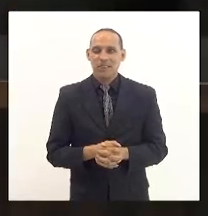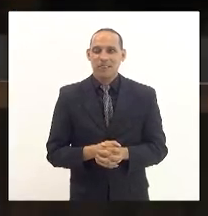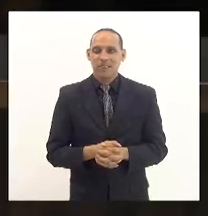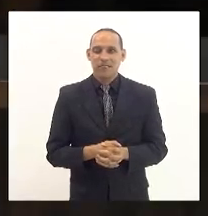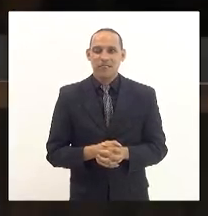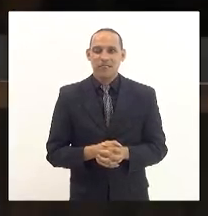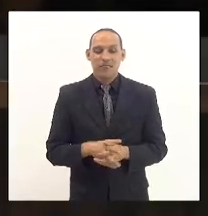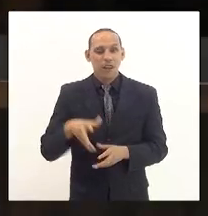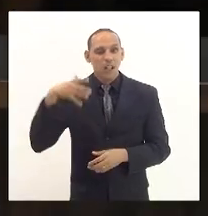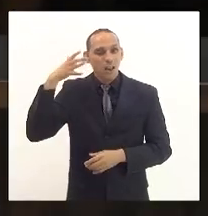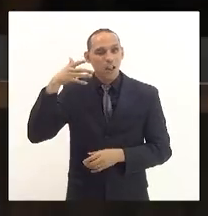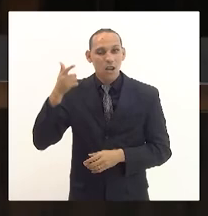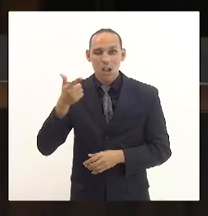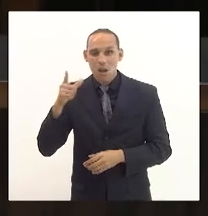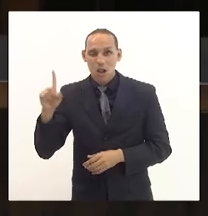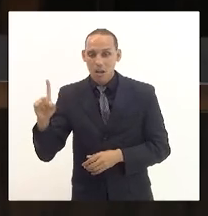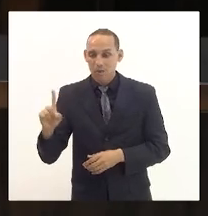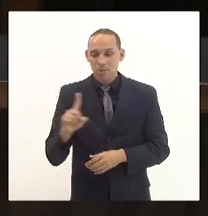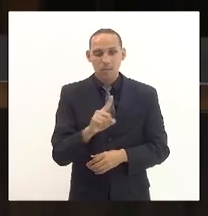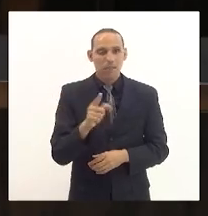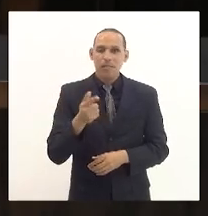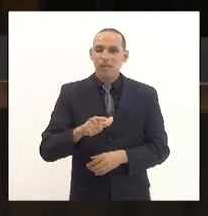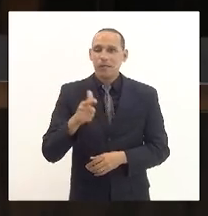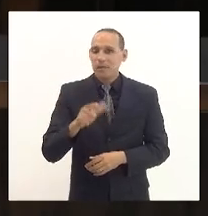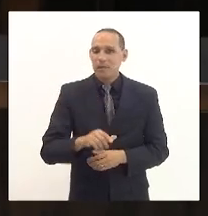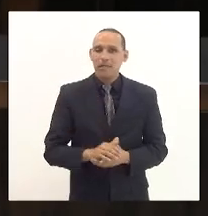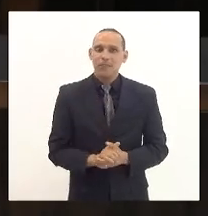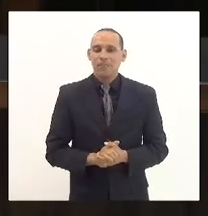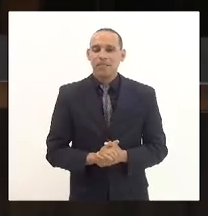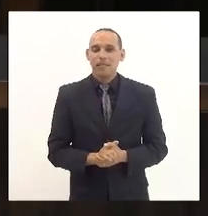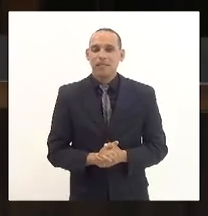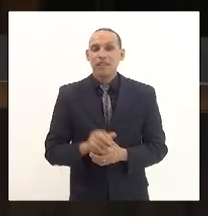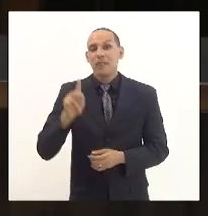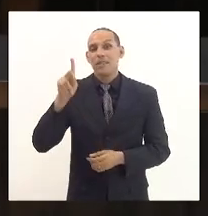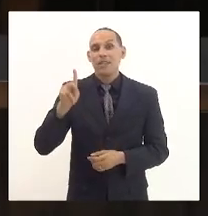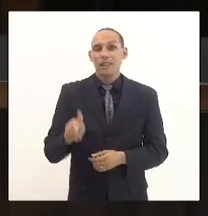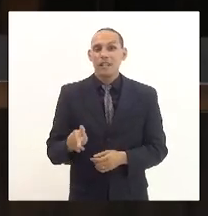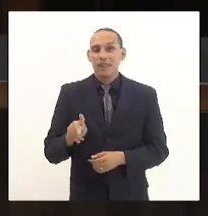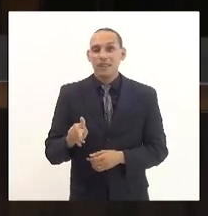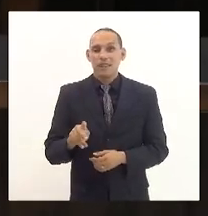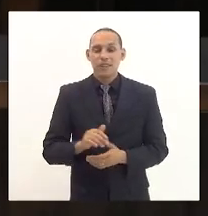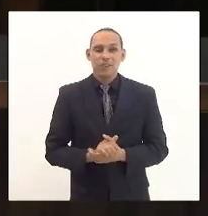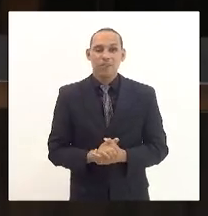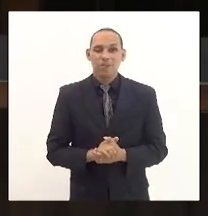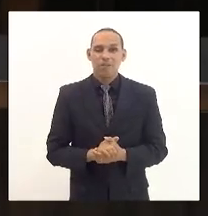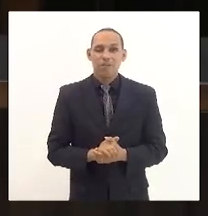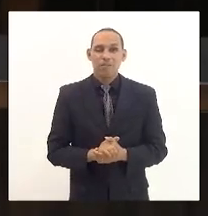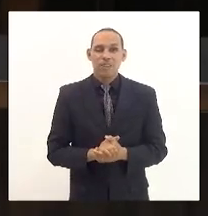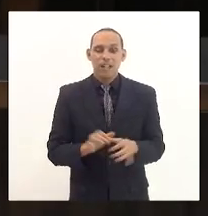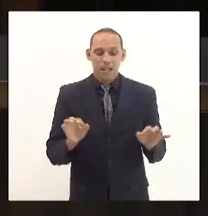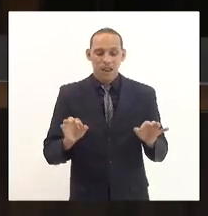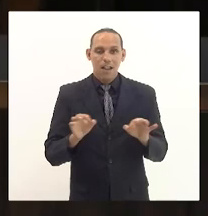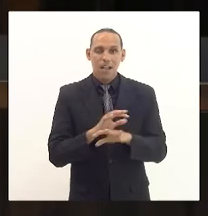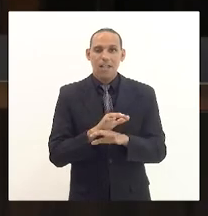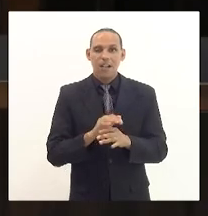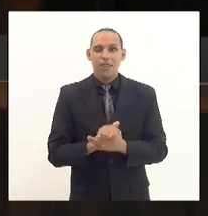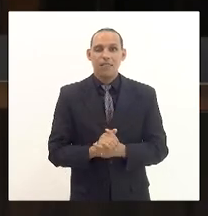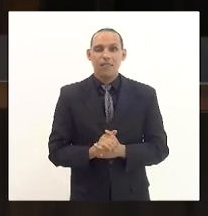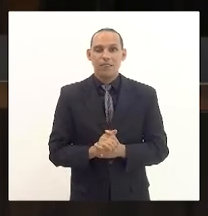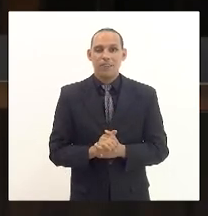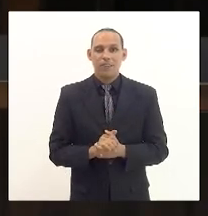e não havendo mais oradores inscritos a presidência de teclar encerrada